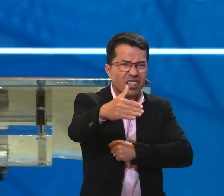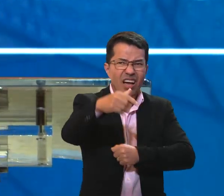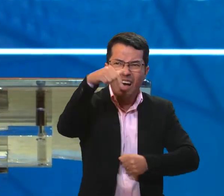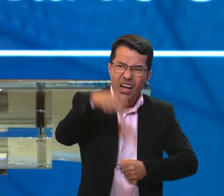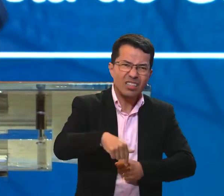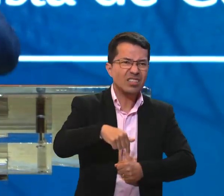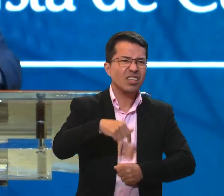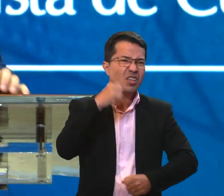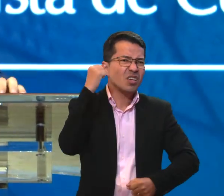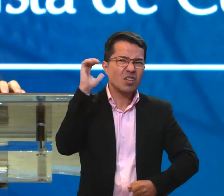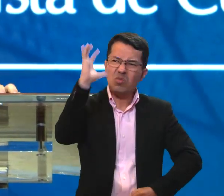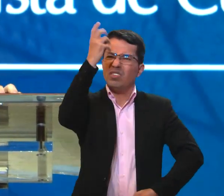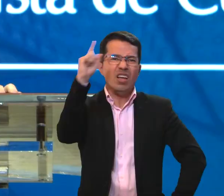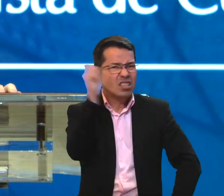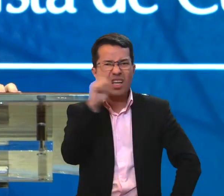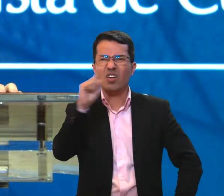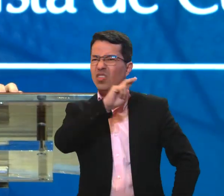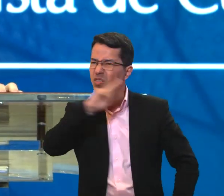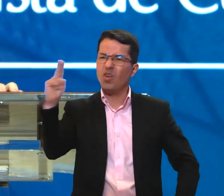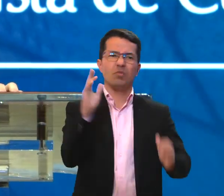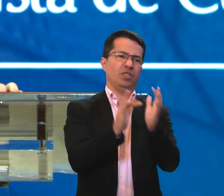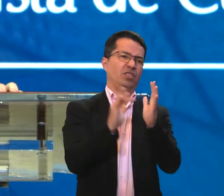nessa terra, em nome de Jesus.